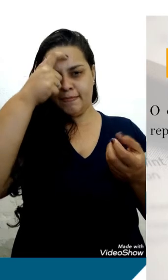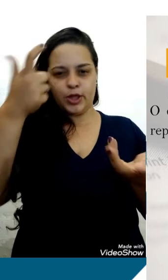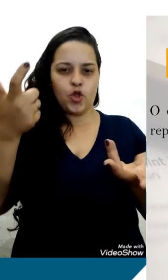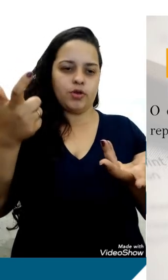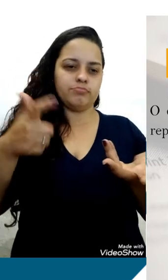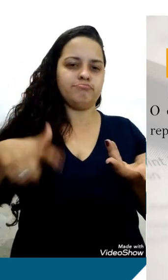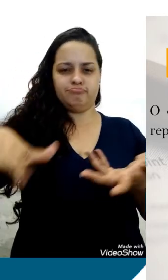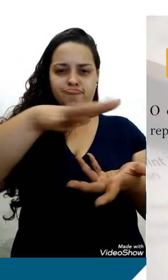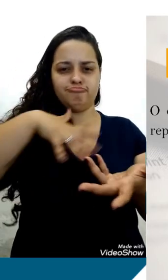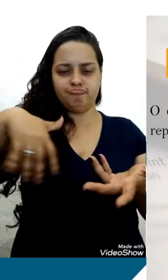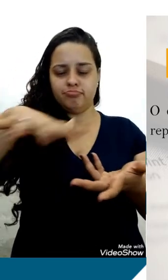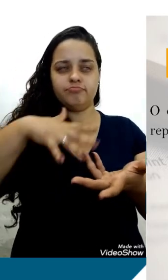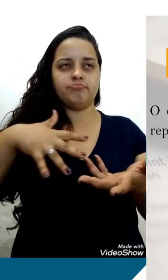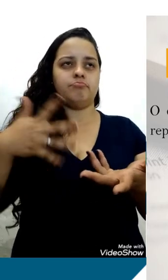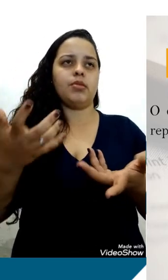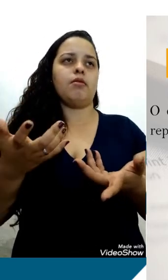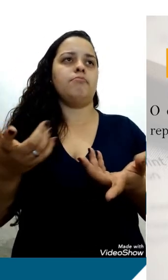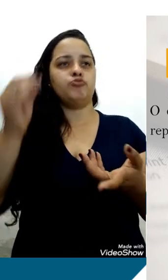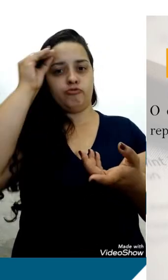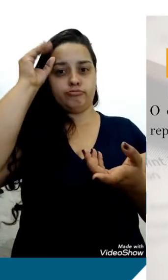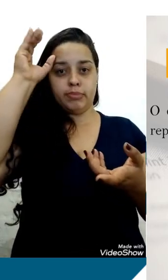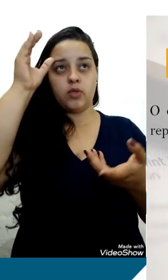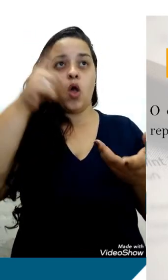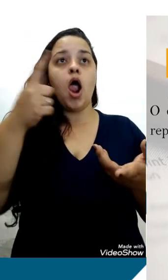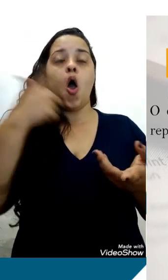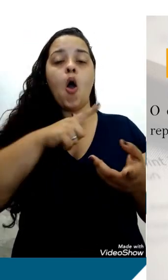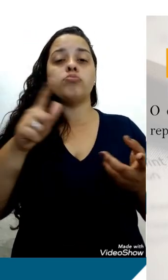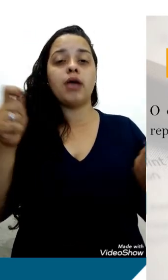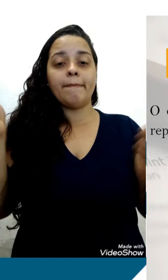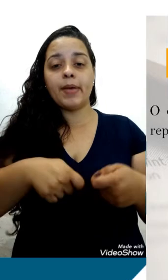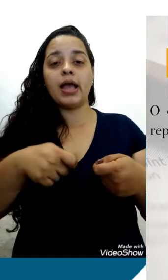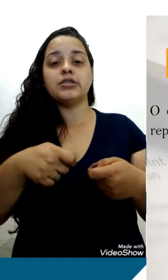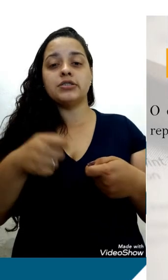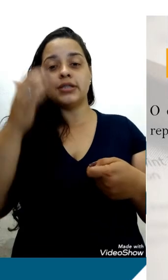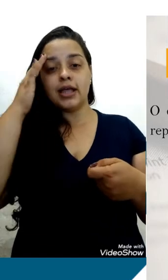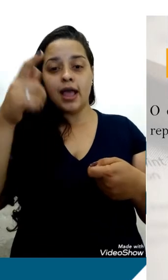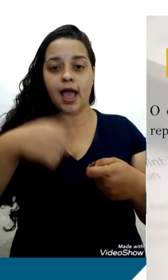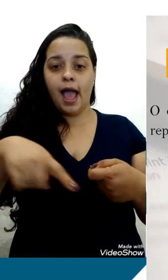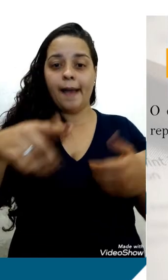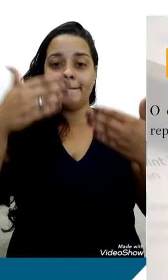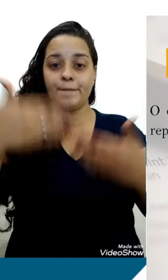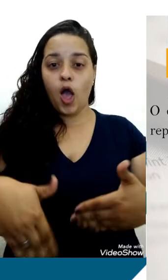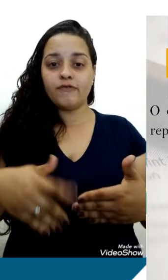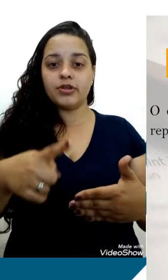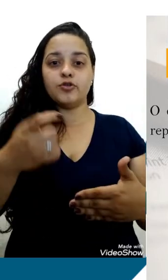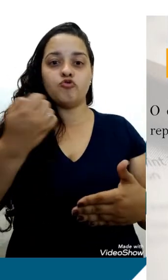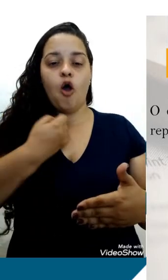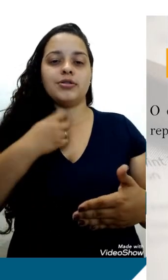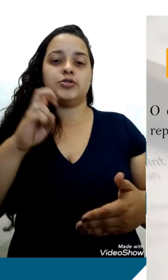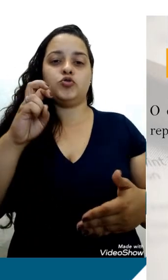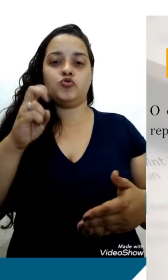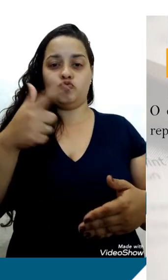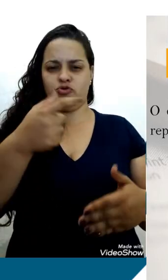bom uso do repertório sociocultural, é capaz de tornar a sua redação uma redação nível 5, com 200